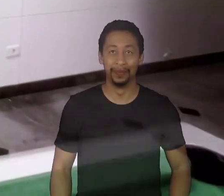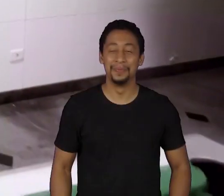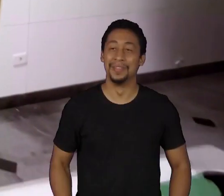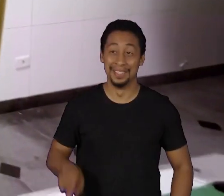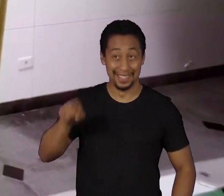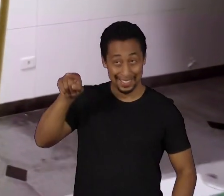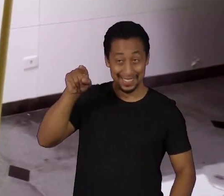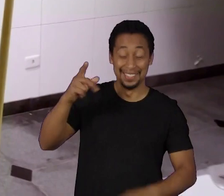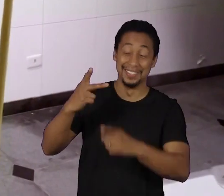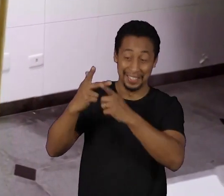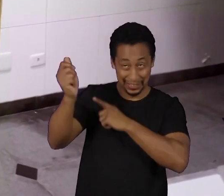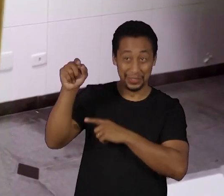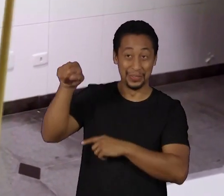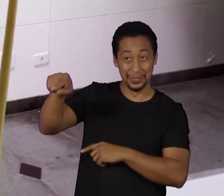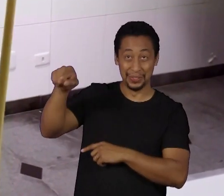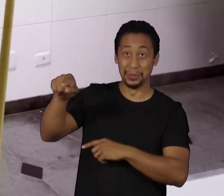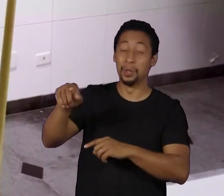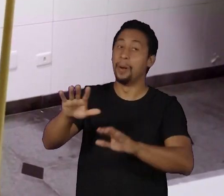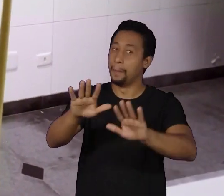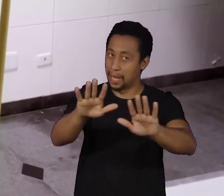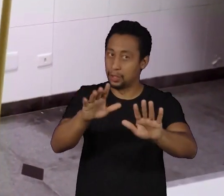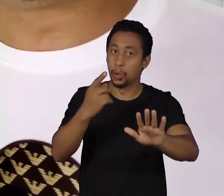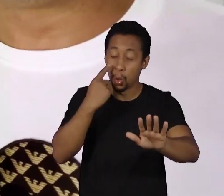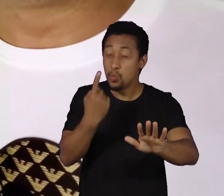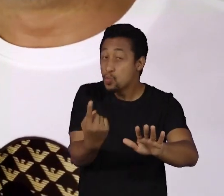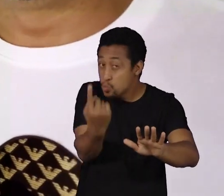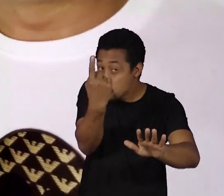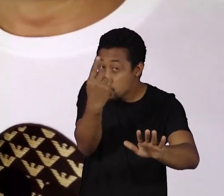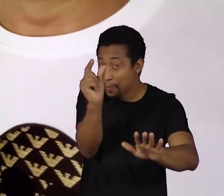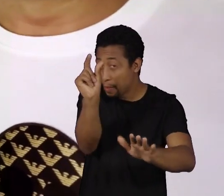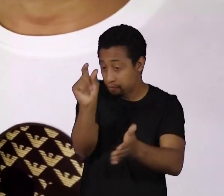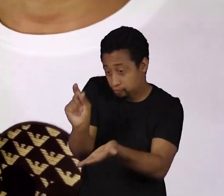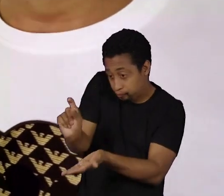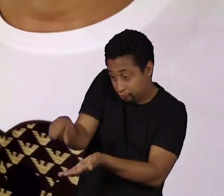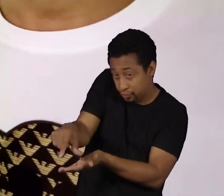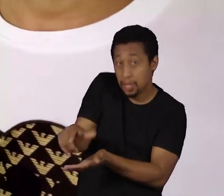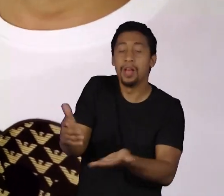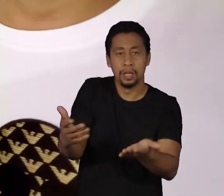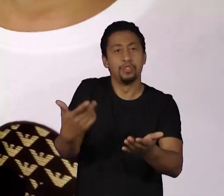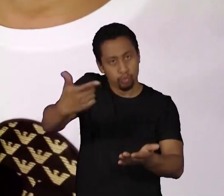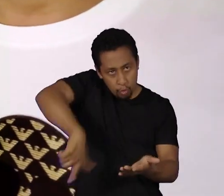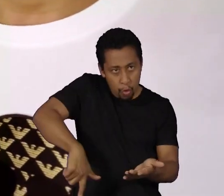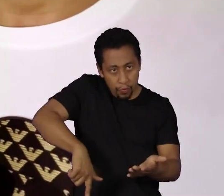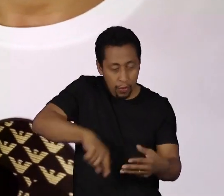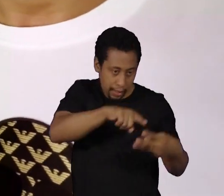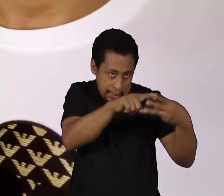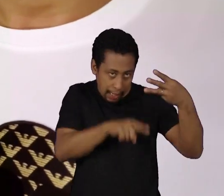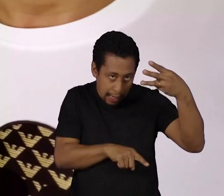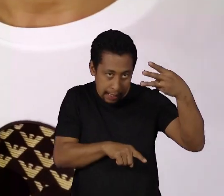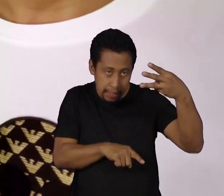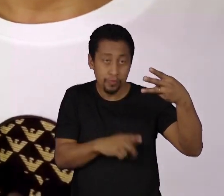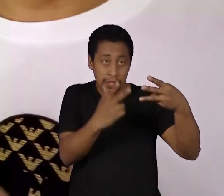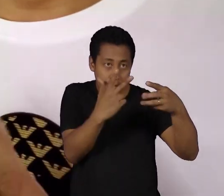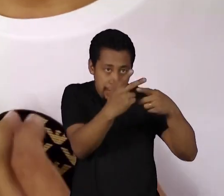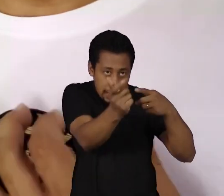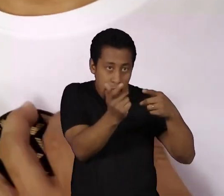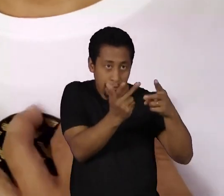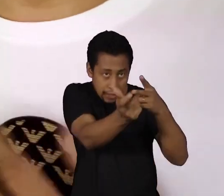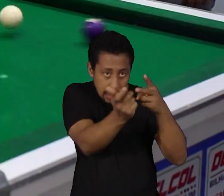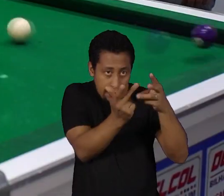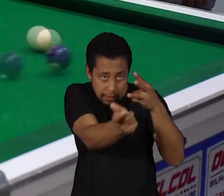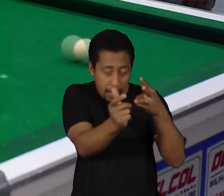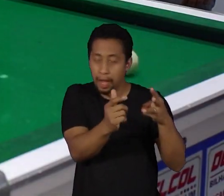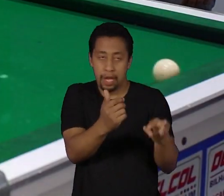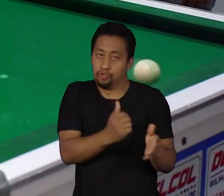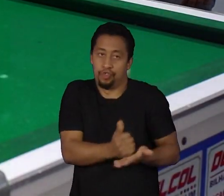Ele ganhou, viu, gente? Mas isso aqui só foi uma ficha. Vamos fazer melhor de 3, então. É melhor de 3. Se você ganhar, tem a terceira. Se ele ganhar, já